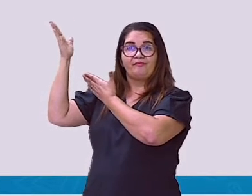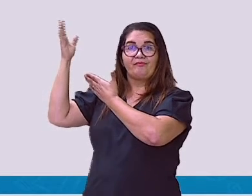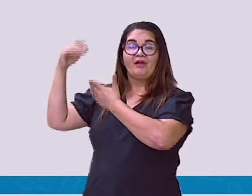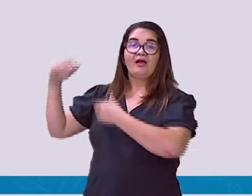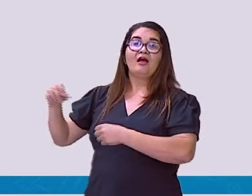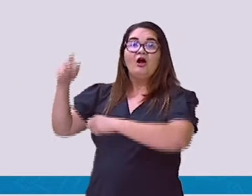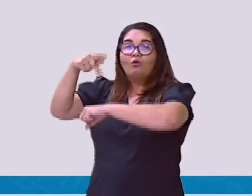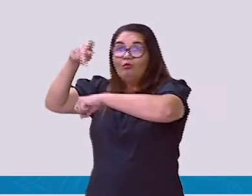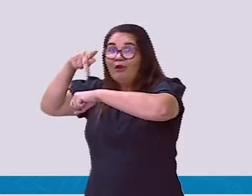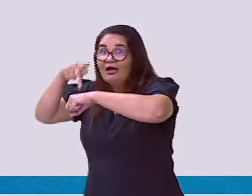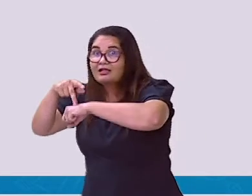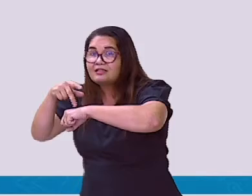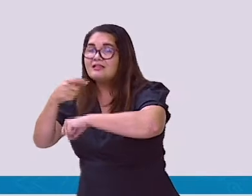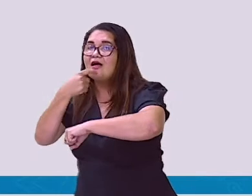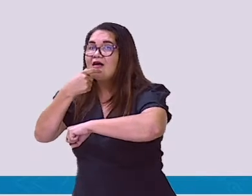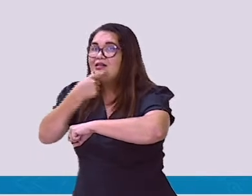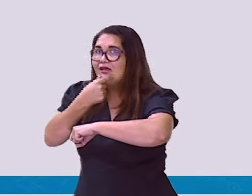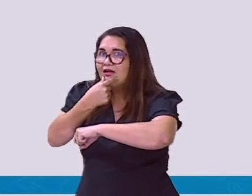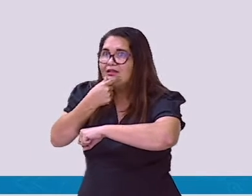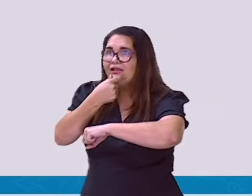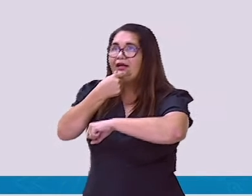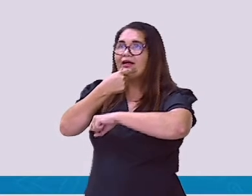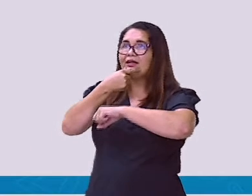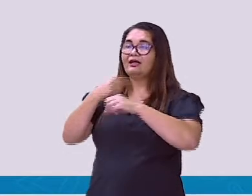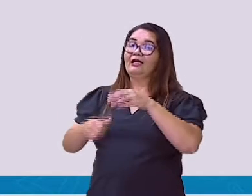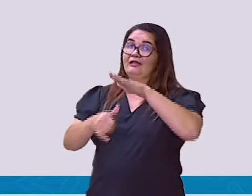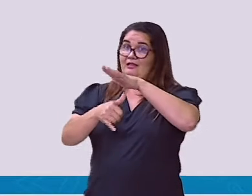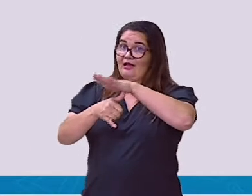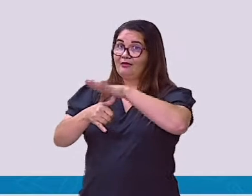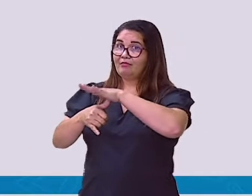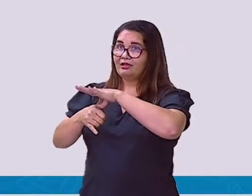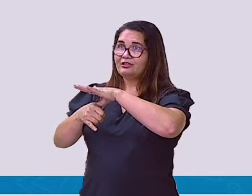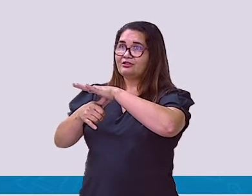Agora, olhem, qual zona